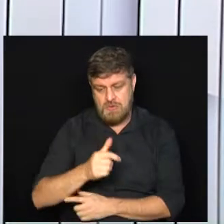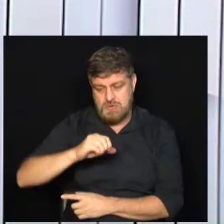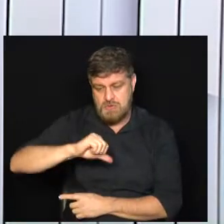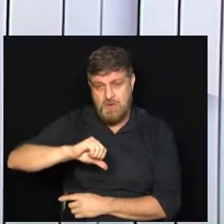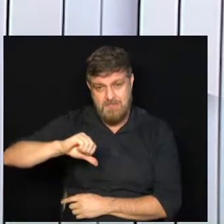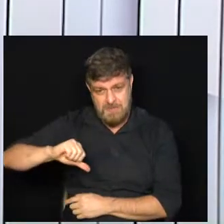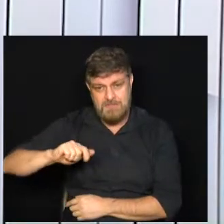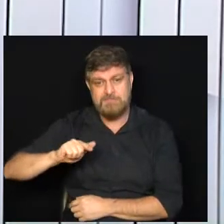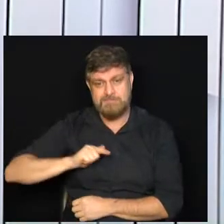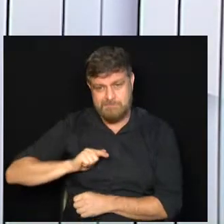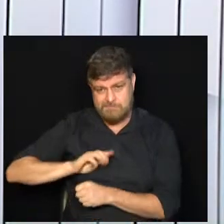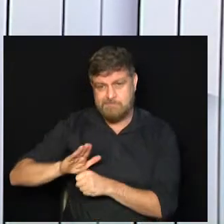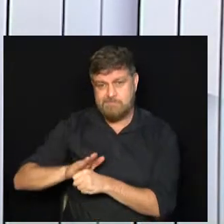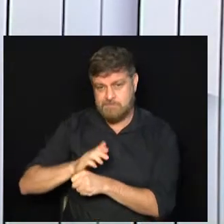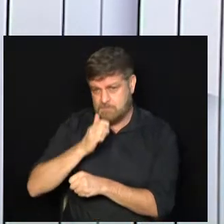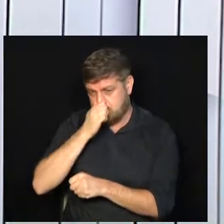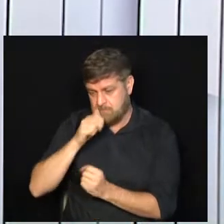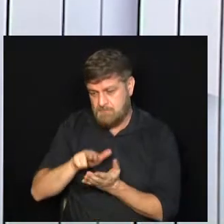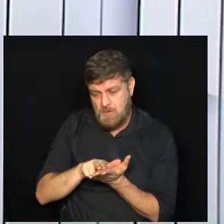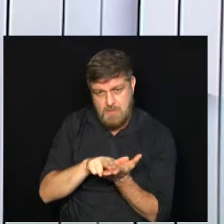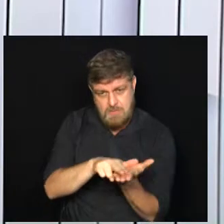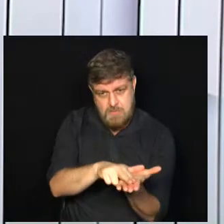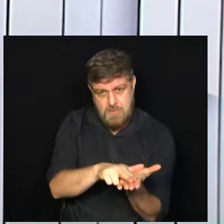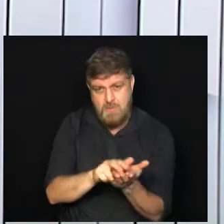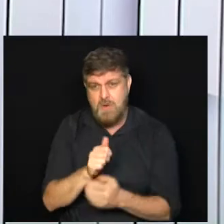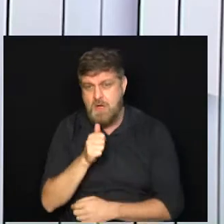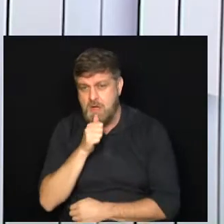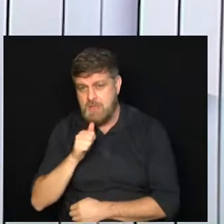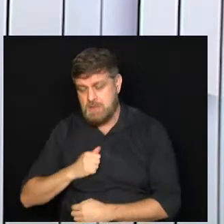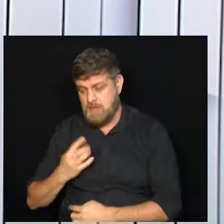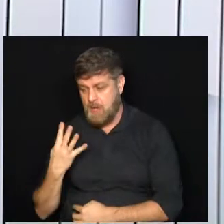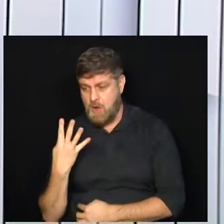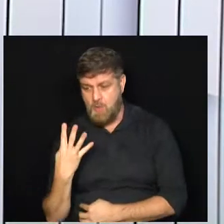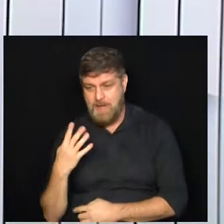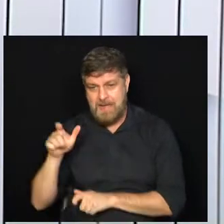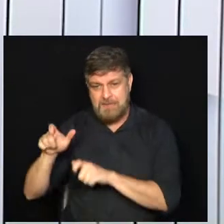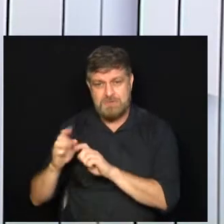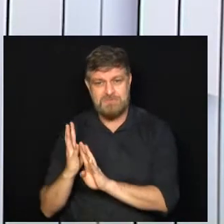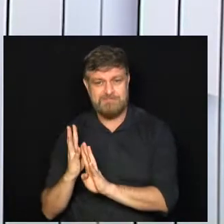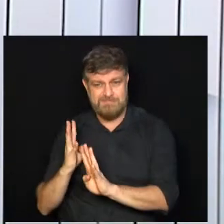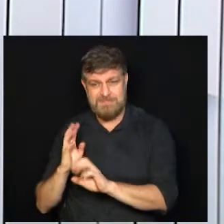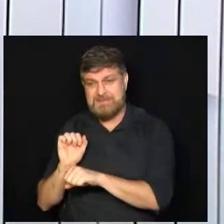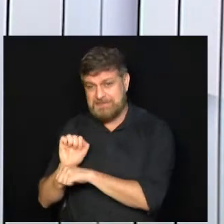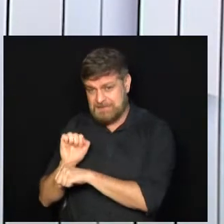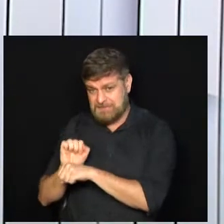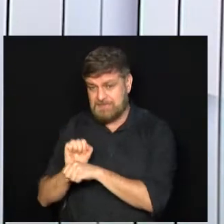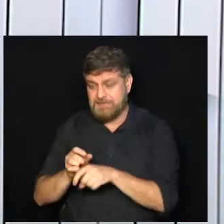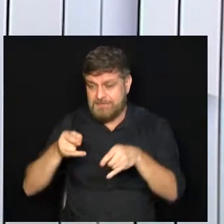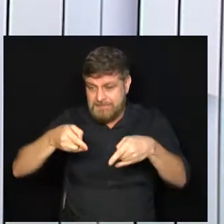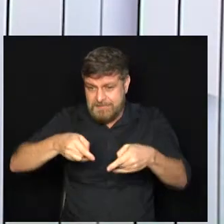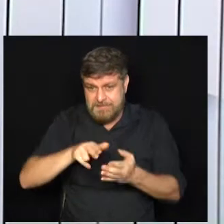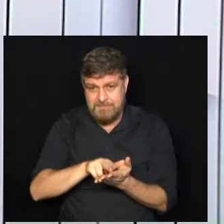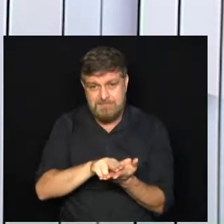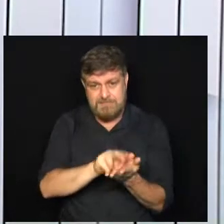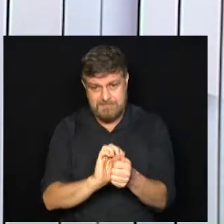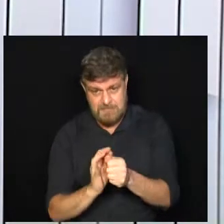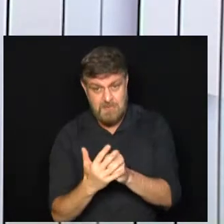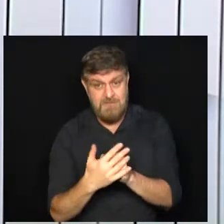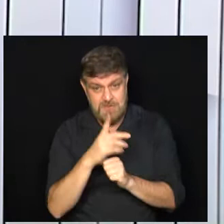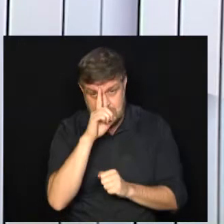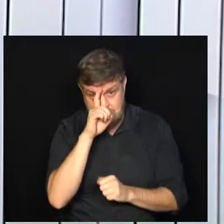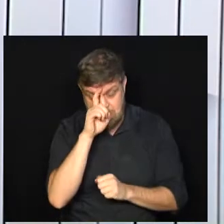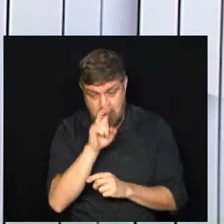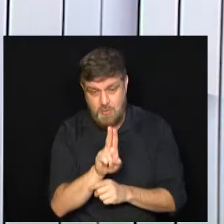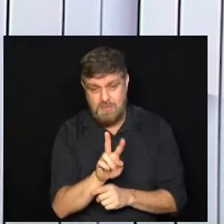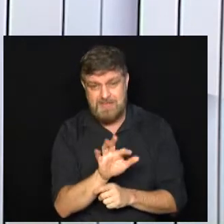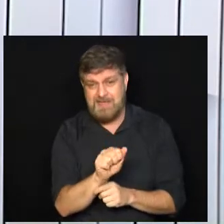299 estão ocupados. Ainda há 4 pacientes à espera por leitos Covid-19 em UTI e